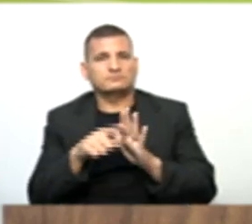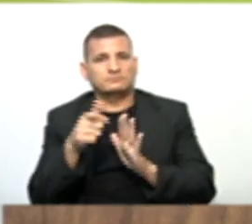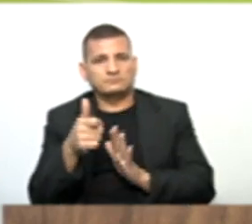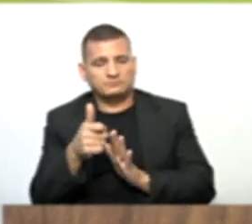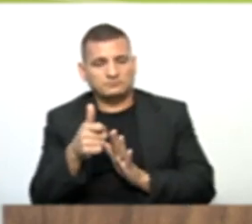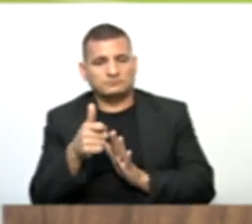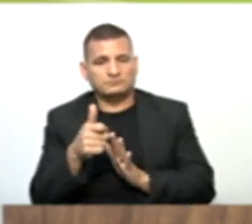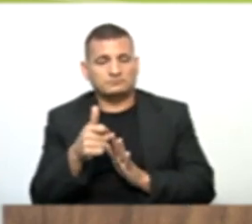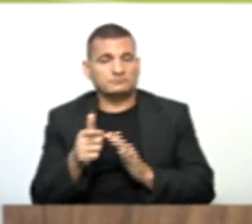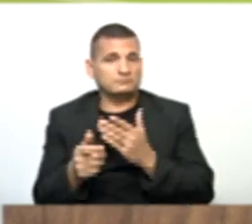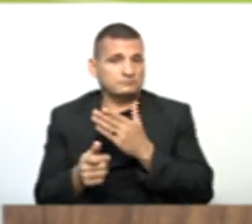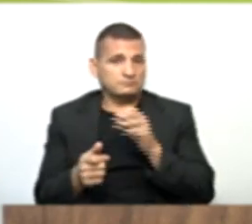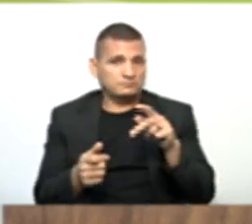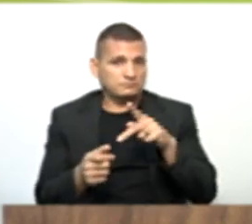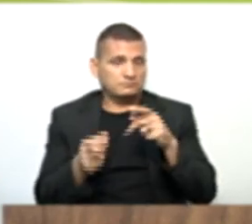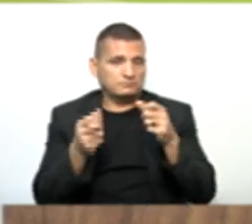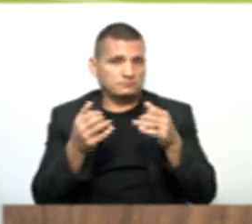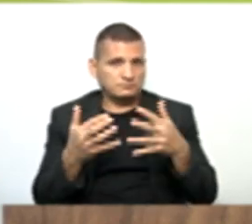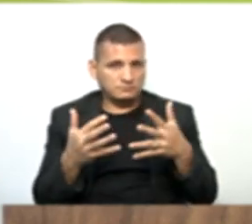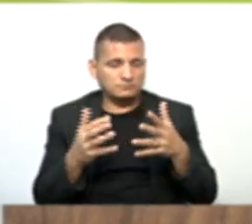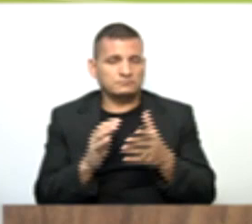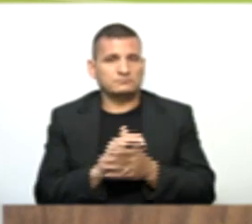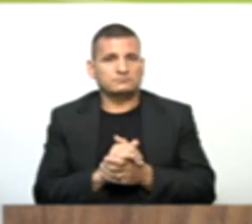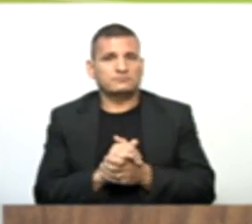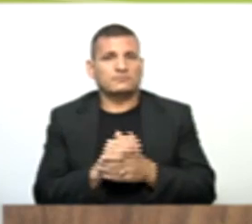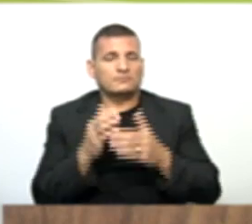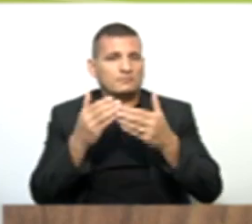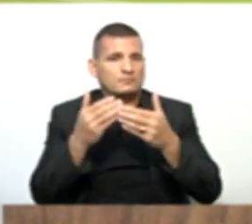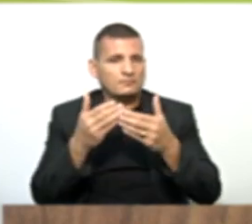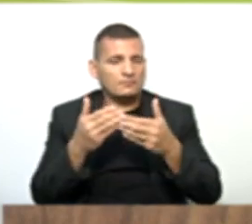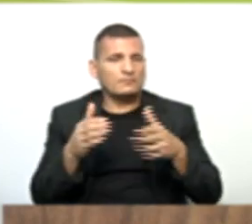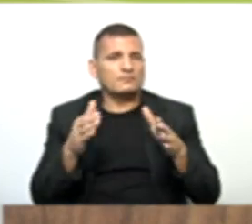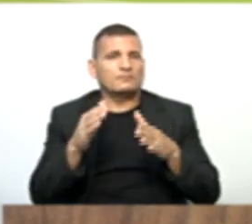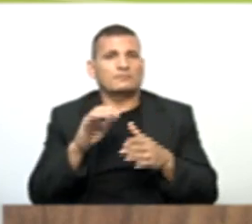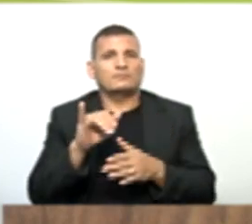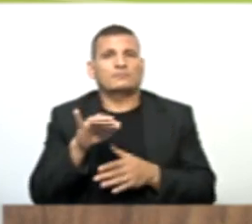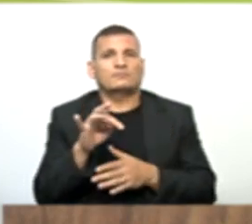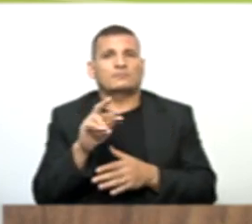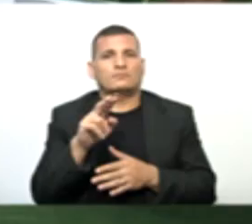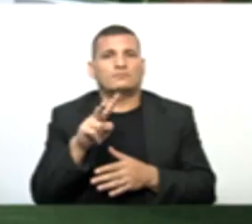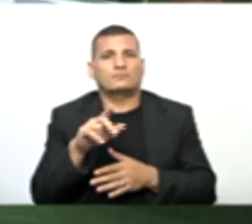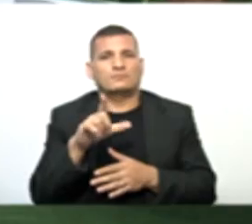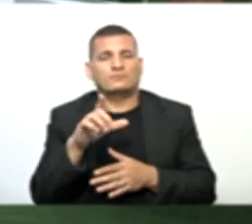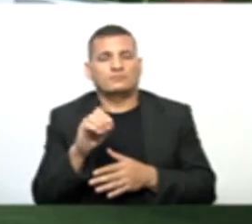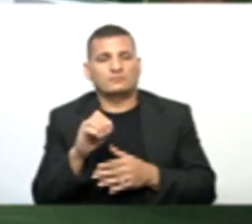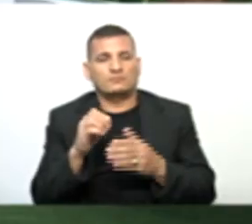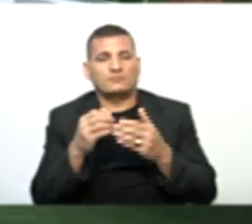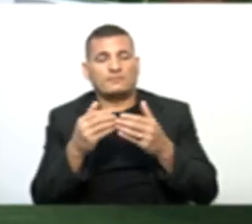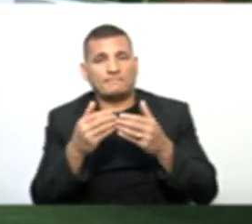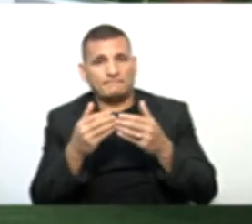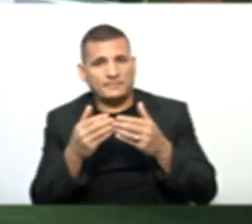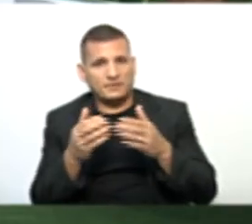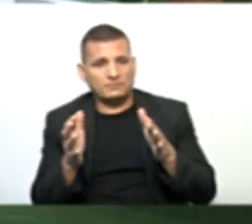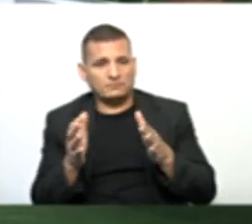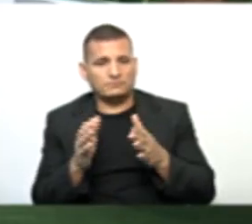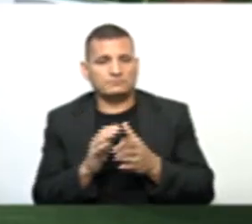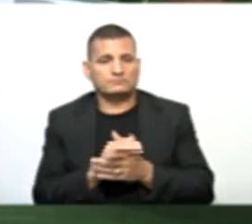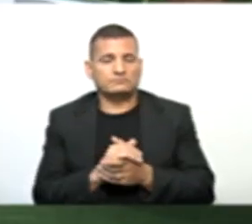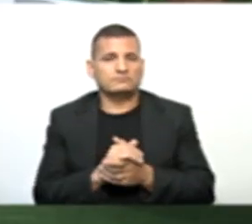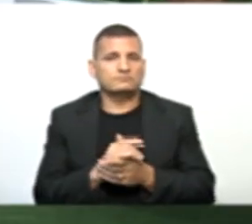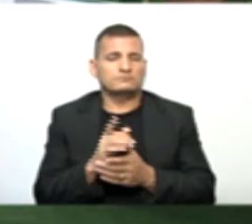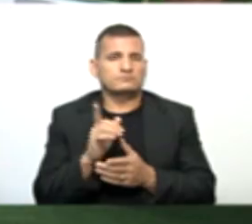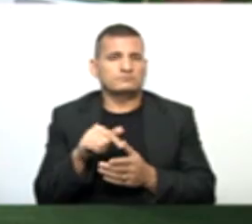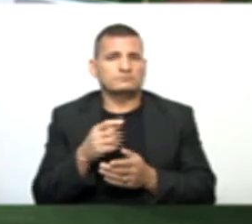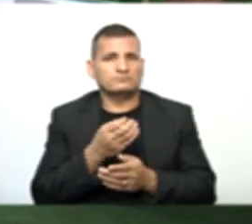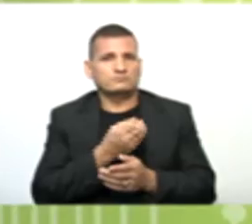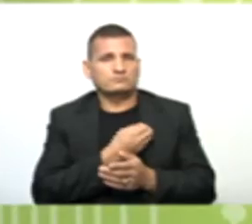falou, intervalo aberto, né? Isso, o limite superior, né? Então, o intervalo é um conjunto de valores